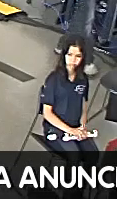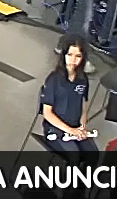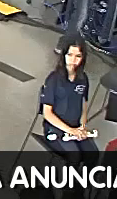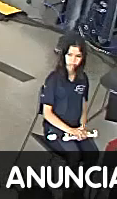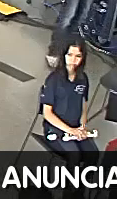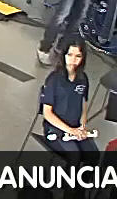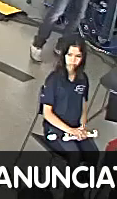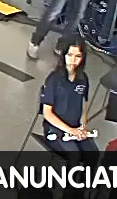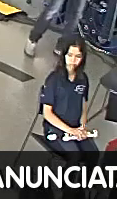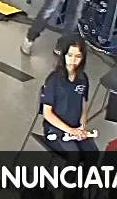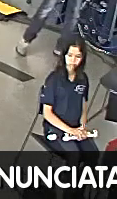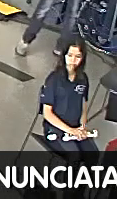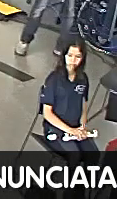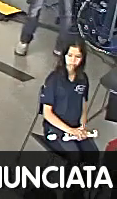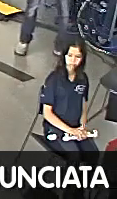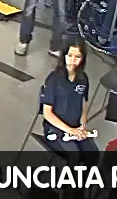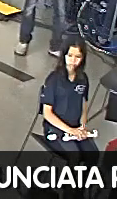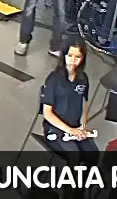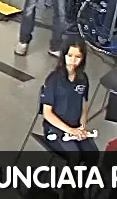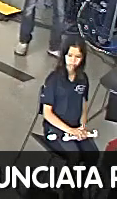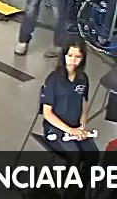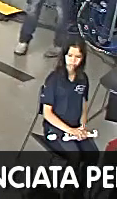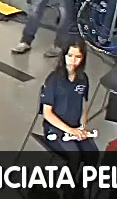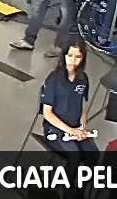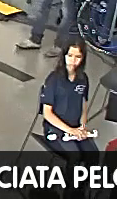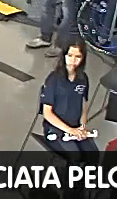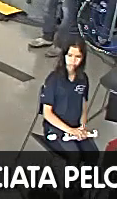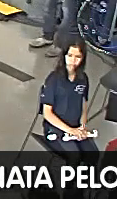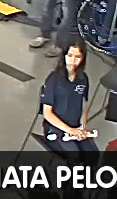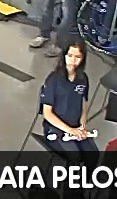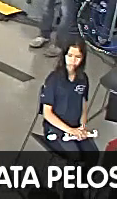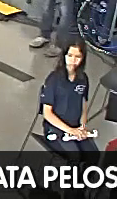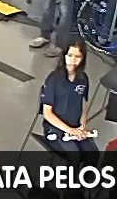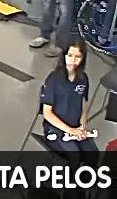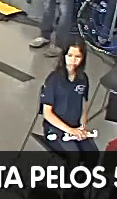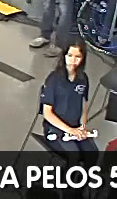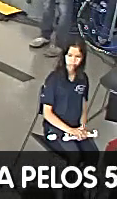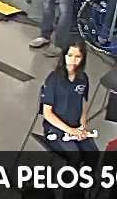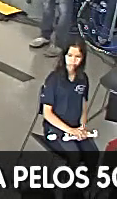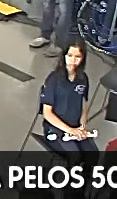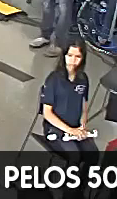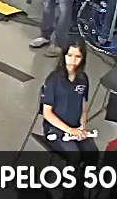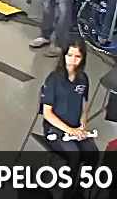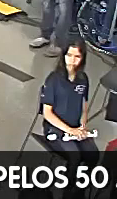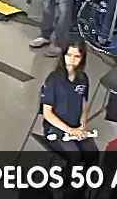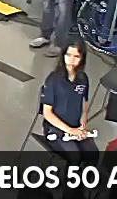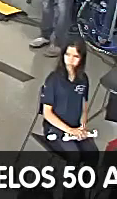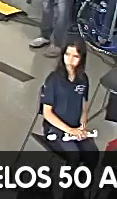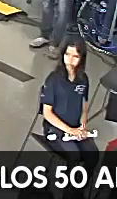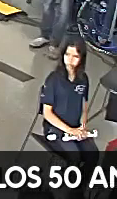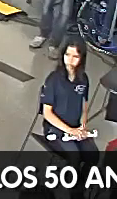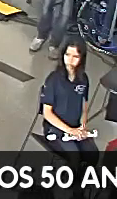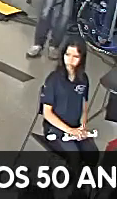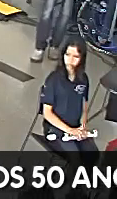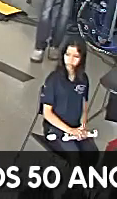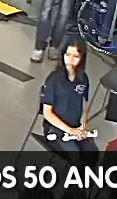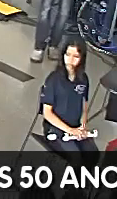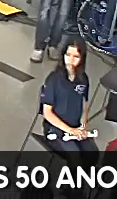episódios de racismo proferidos contra um jogador de futebol. Que a gente possa, dia a dia, celebrar as ações da